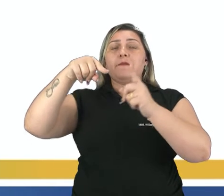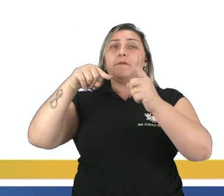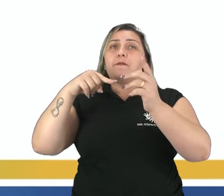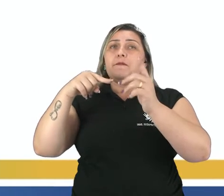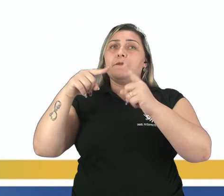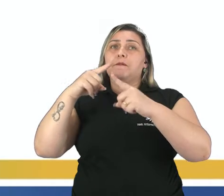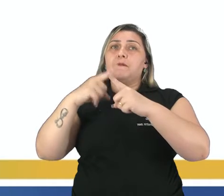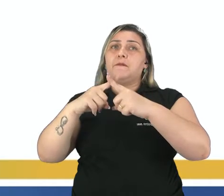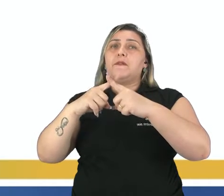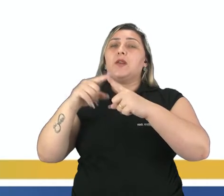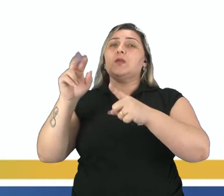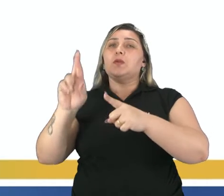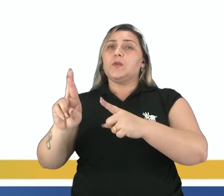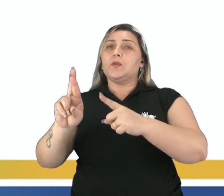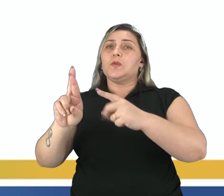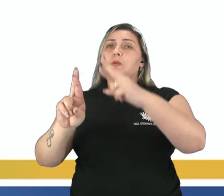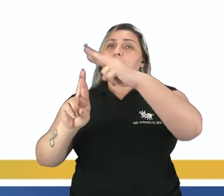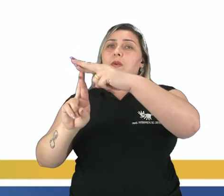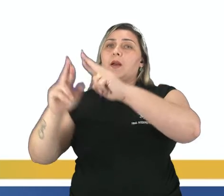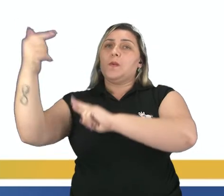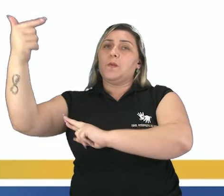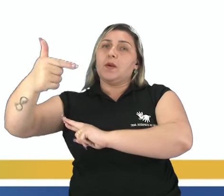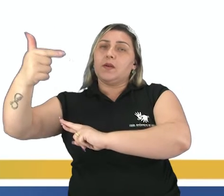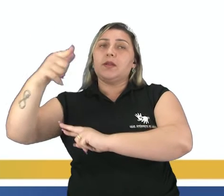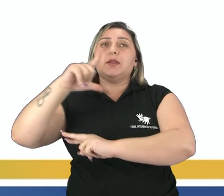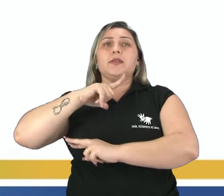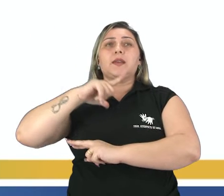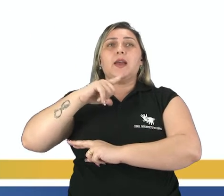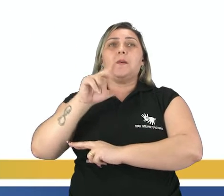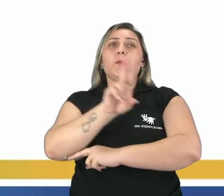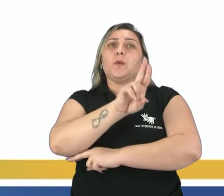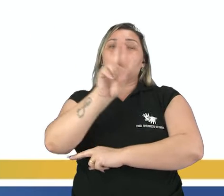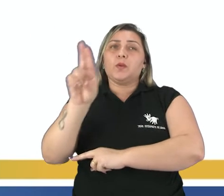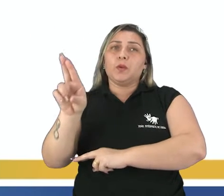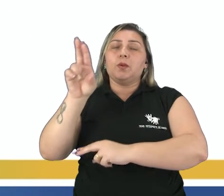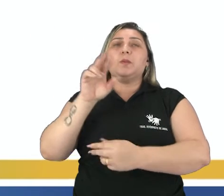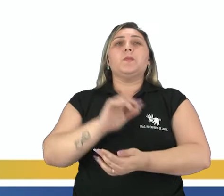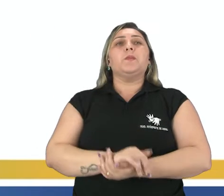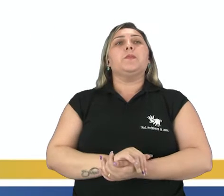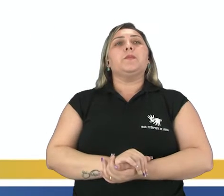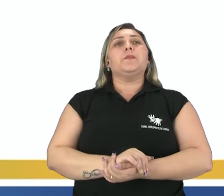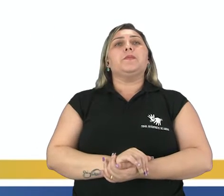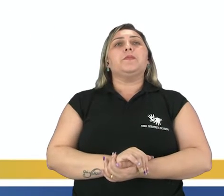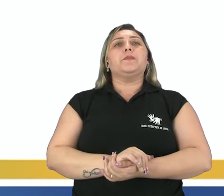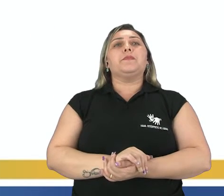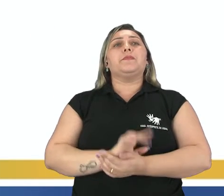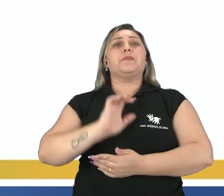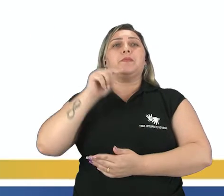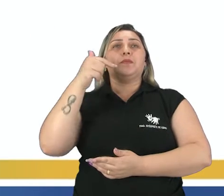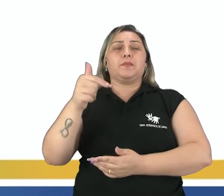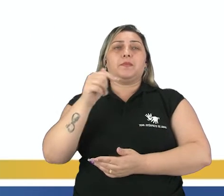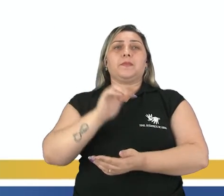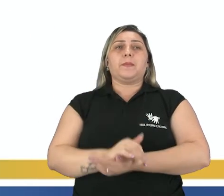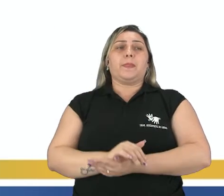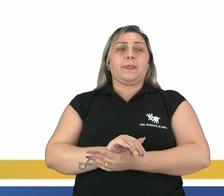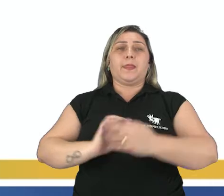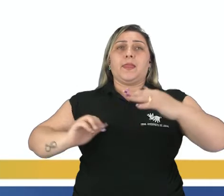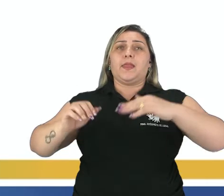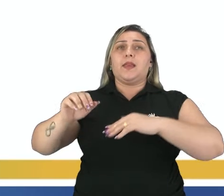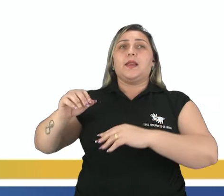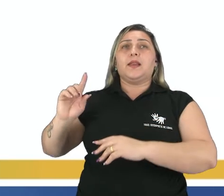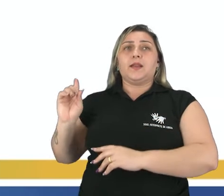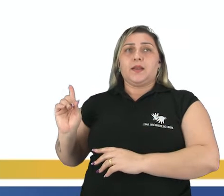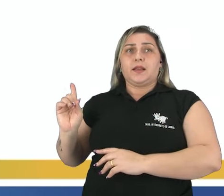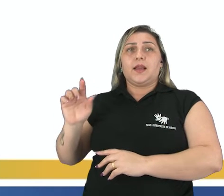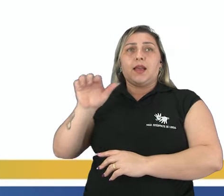raio ao quadrado. E aí, nós temos a nomenclatura, em outras palavras, logo abaixo, né?